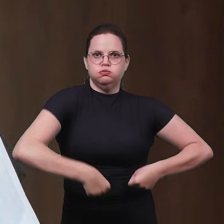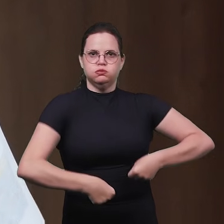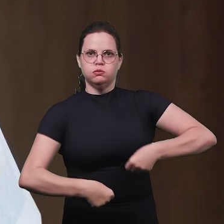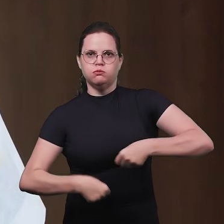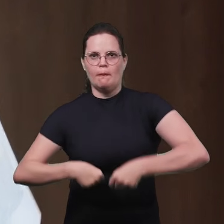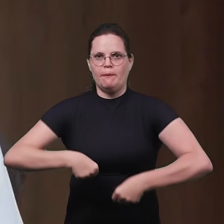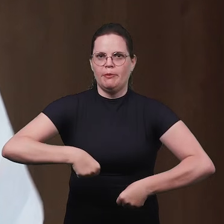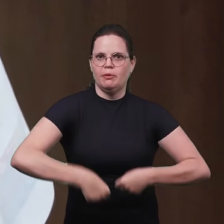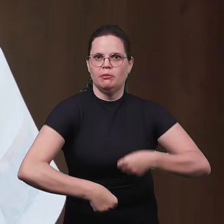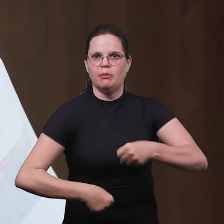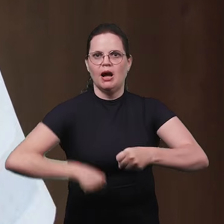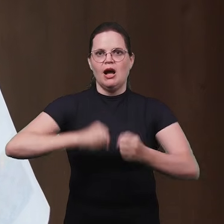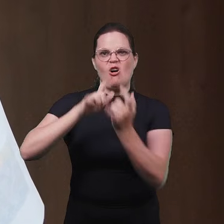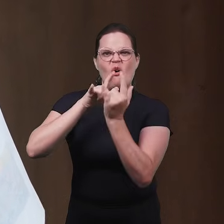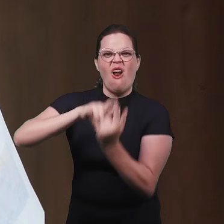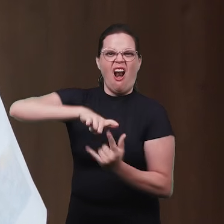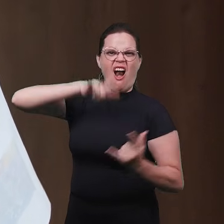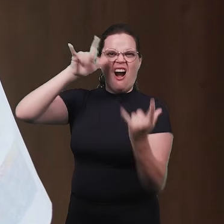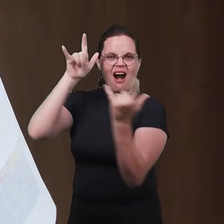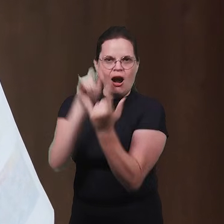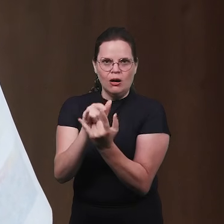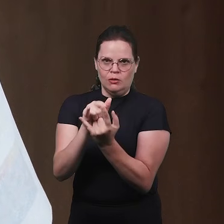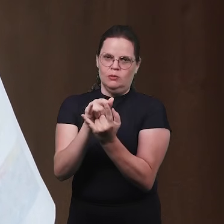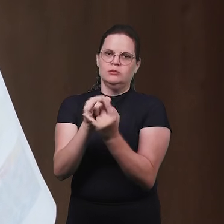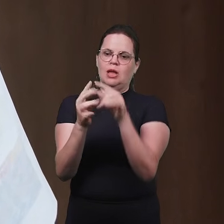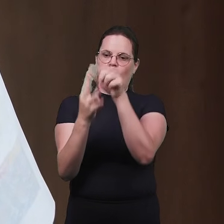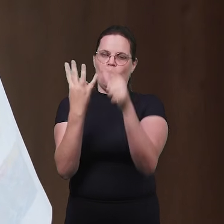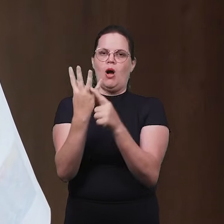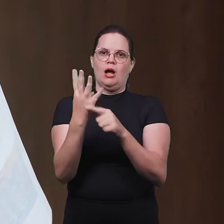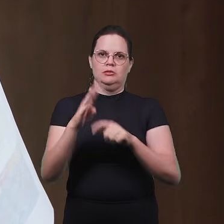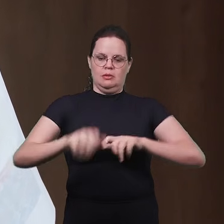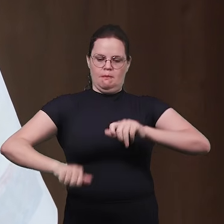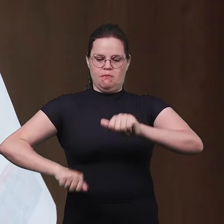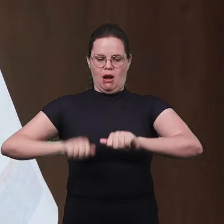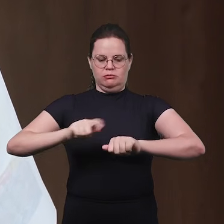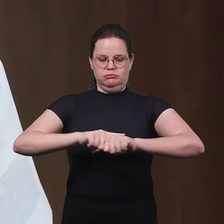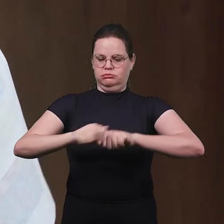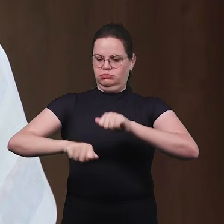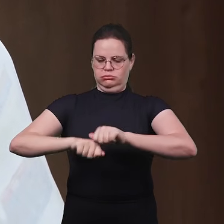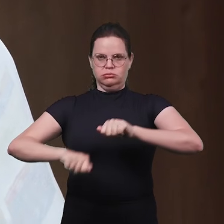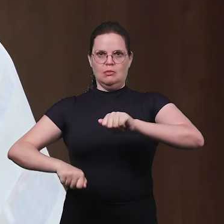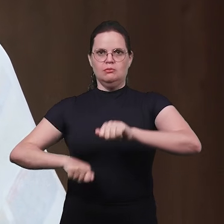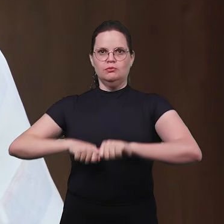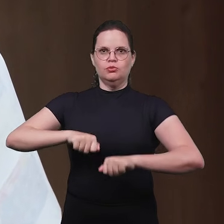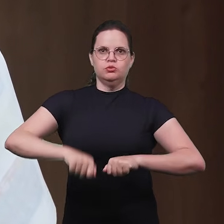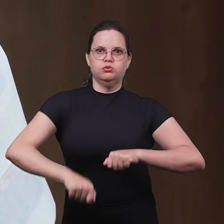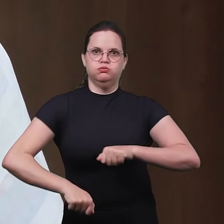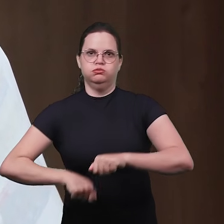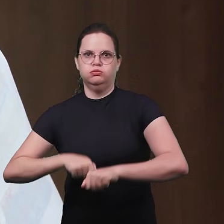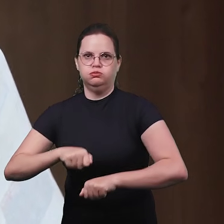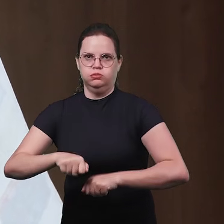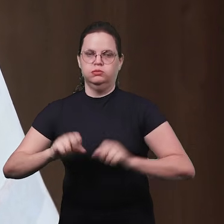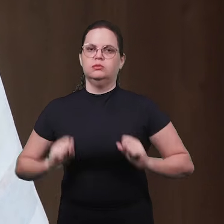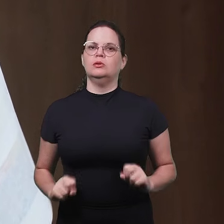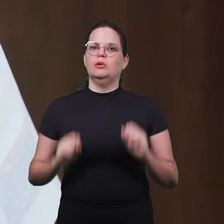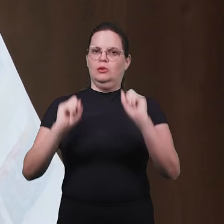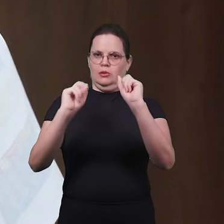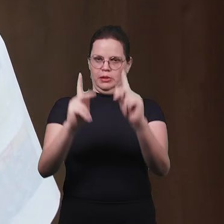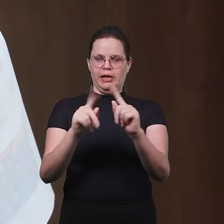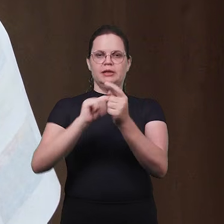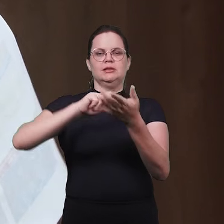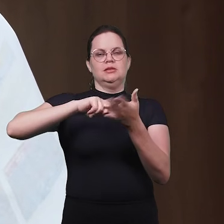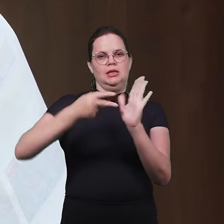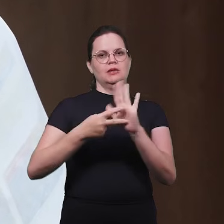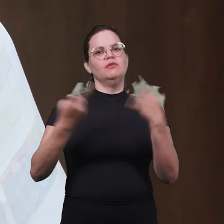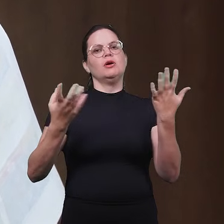Certo. Aí, os reinos humanos que se levantam da Terra. Levantam o mar grande representando as